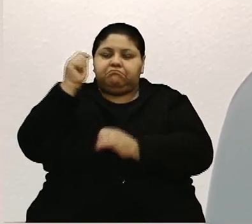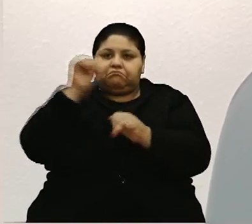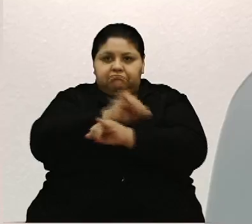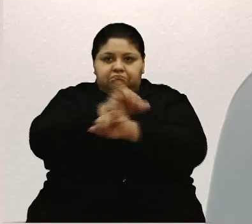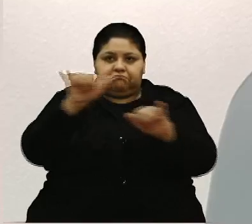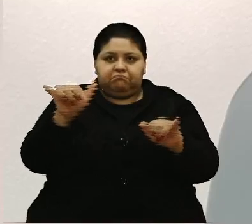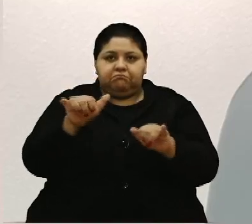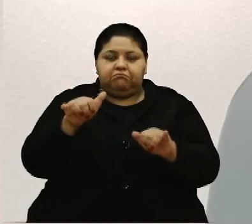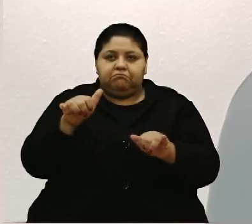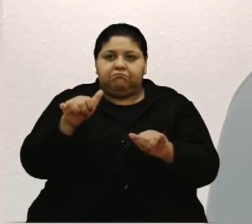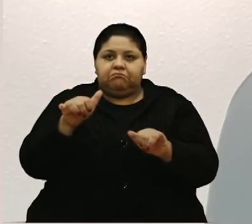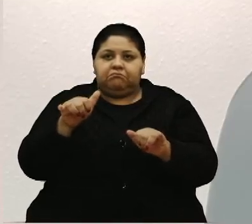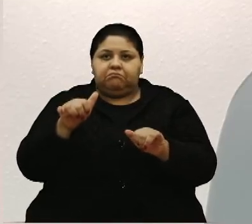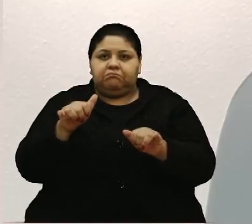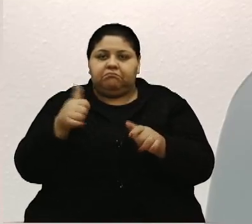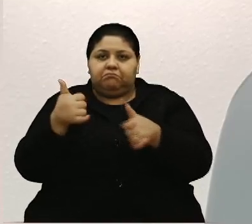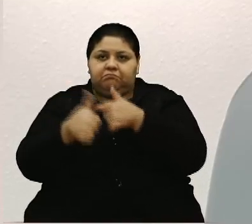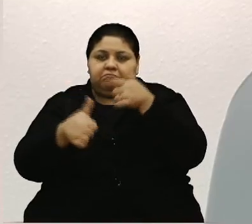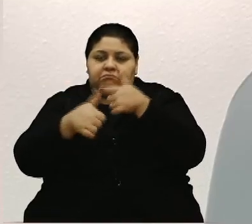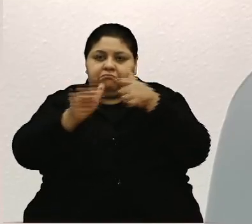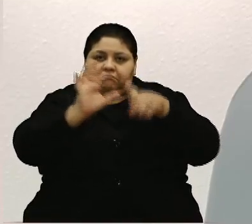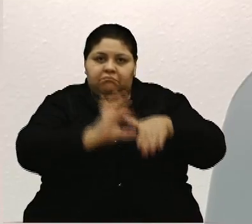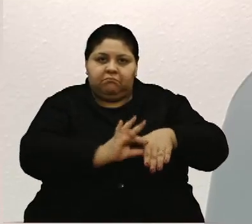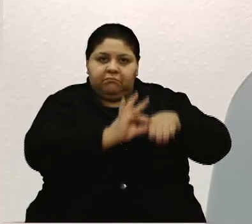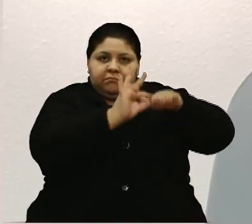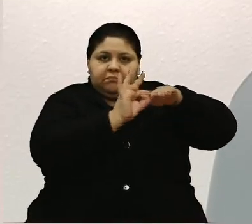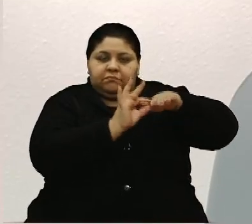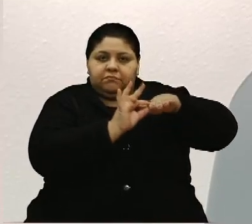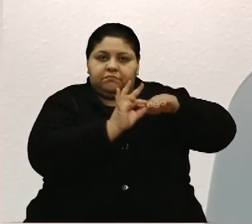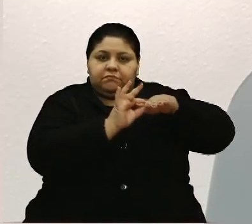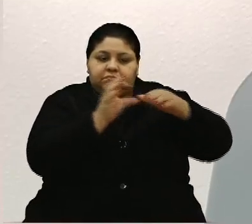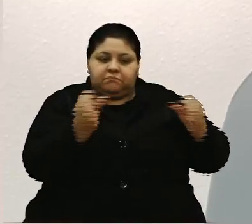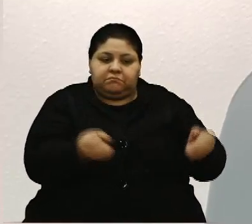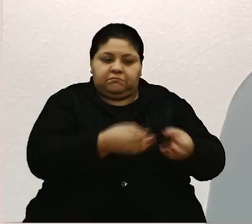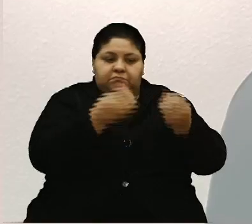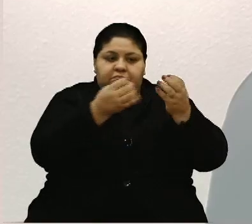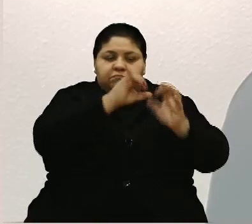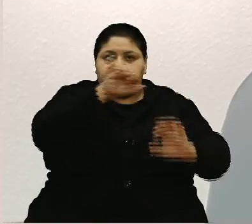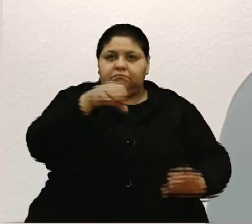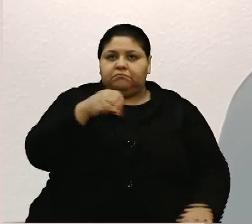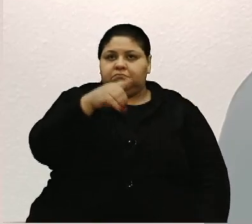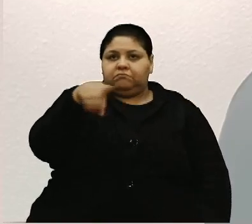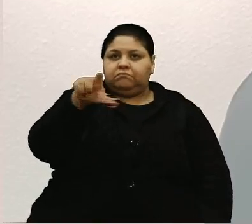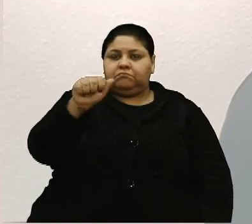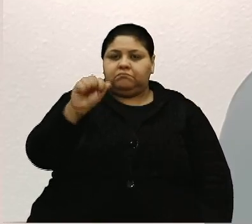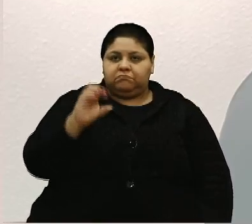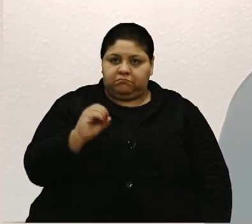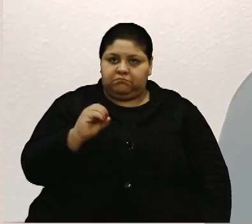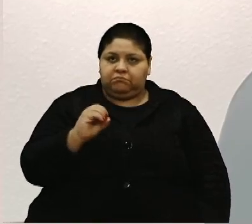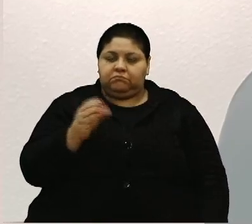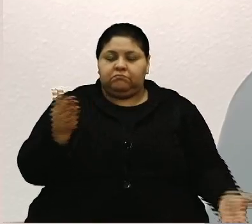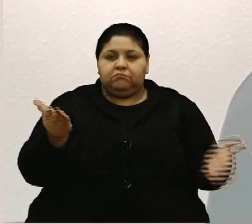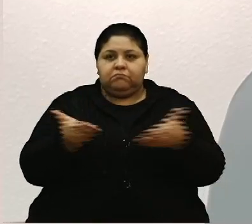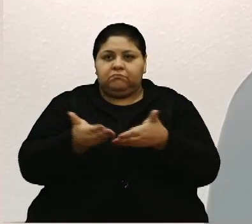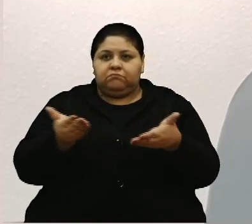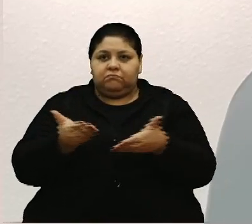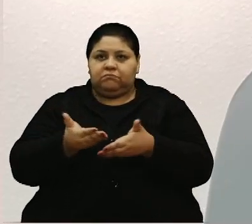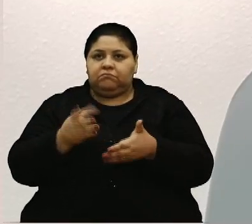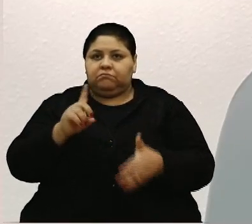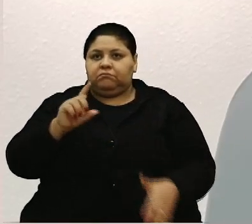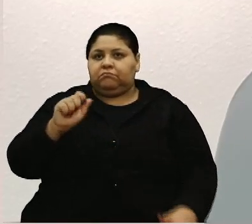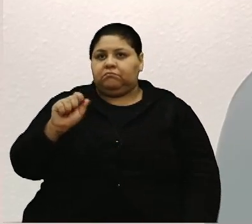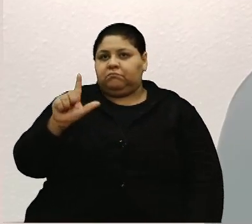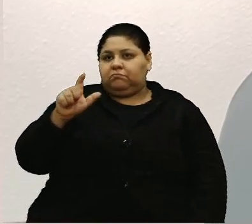o primeiro patrão a realizar a festa foi João Andrade. Atualmente, Dalnei